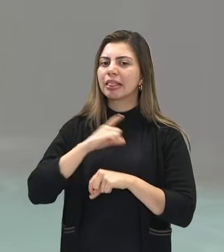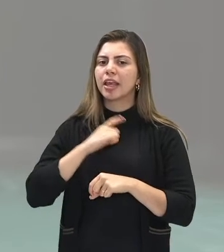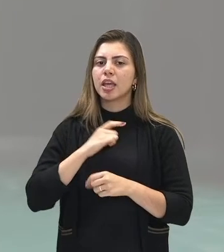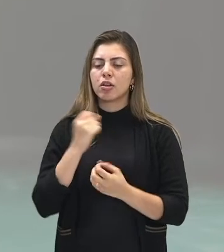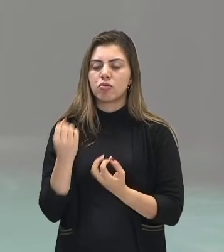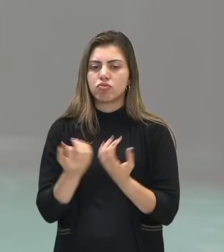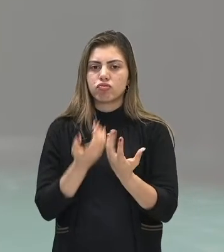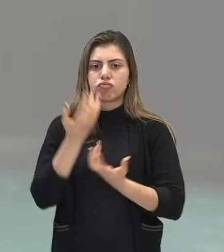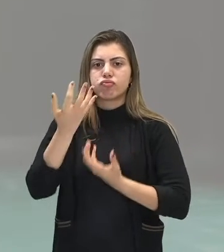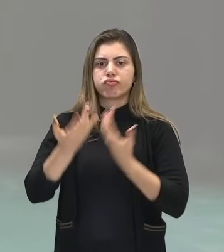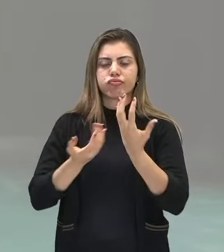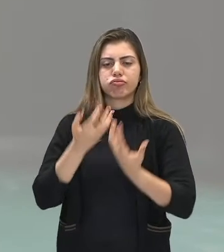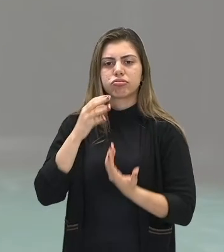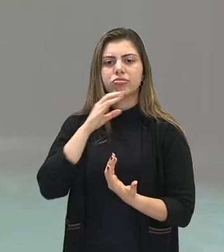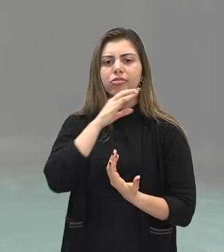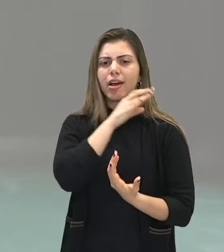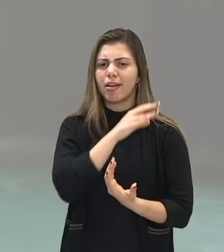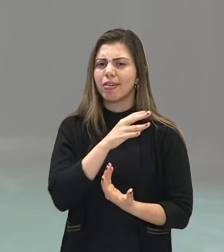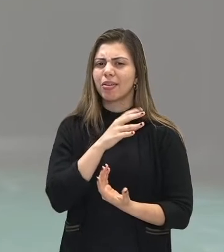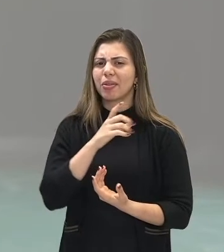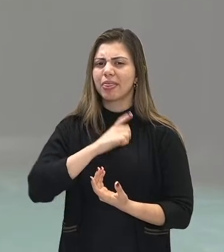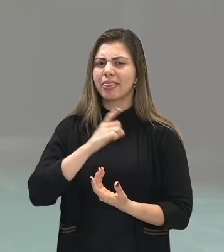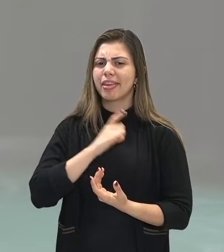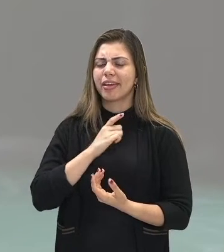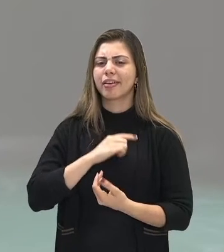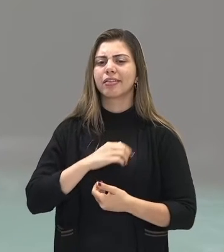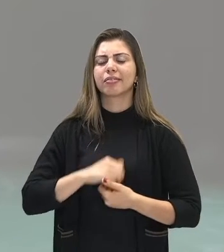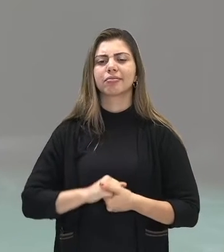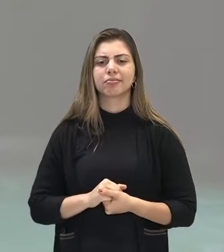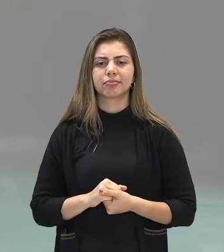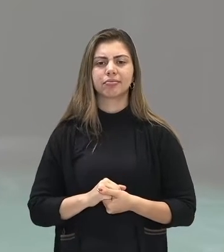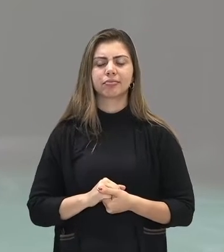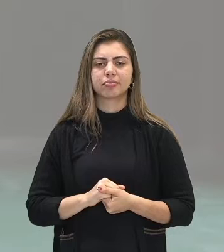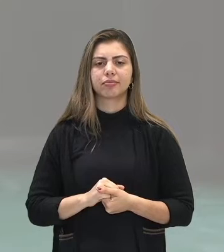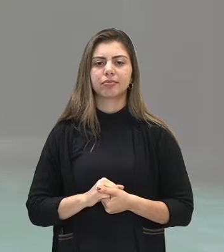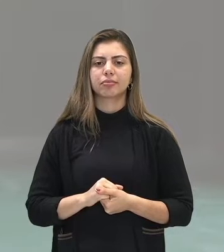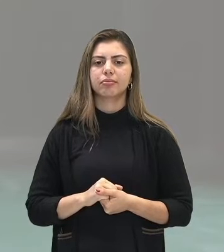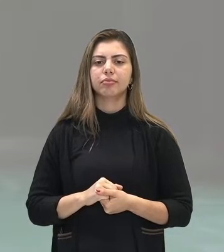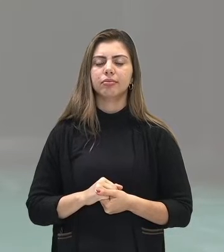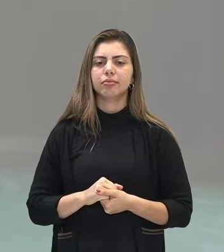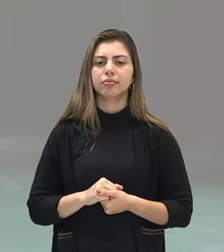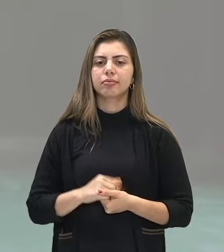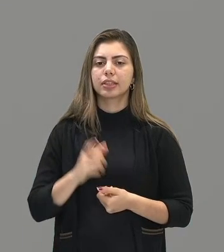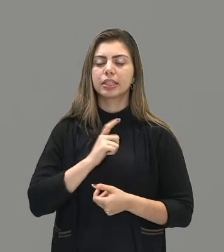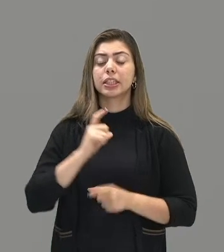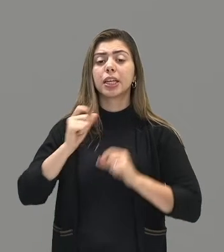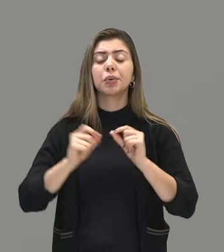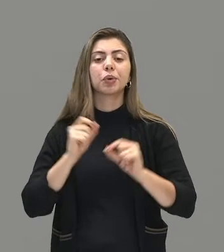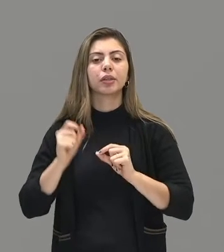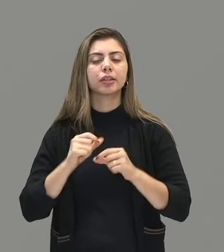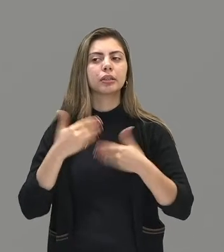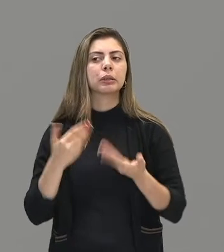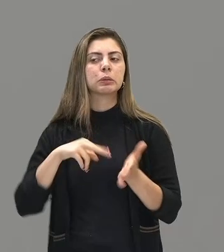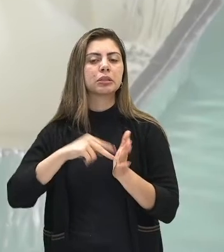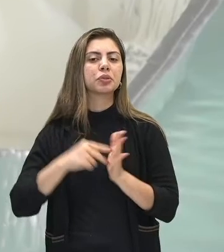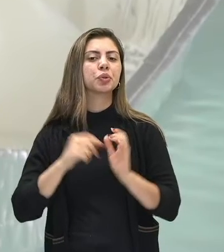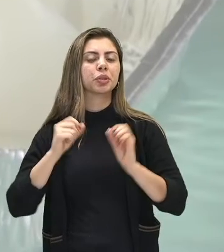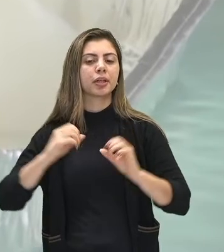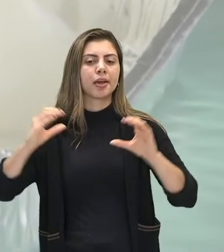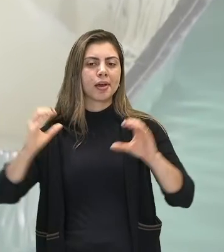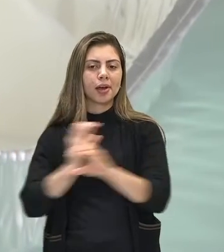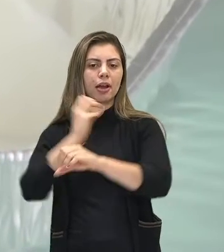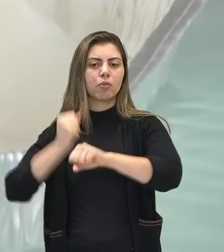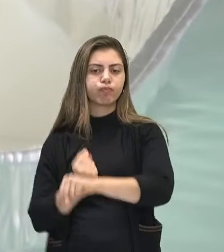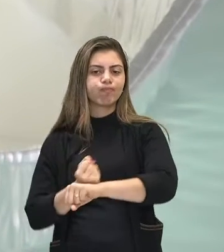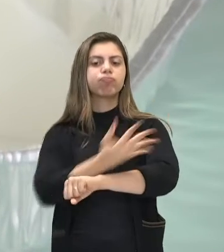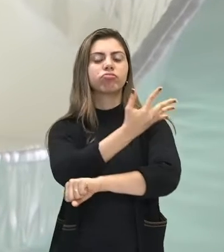de calorzinho, né? Quente, ela esquenta isso aí. Houve uma liberação aí de calor.